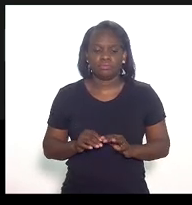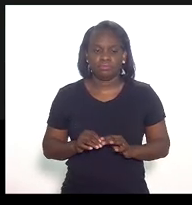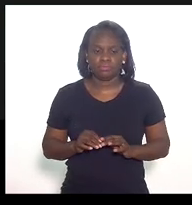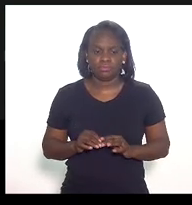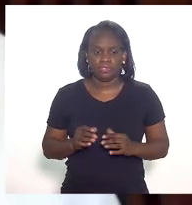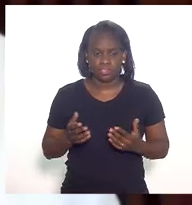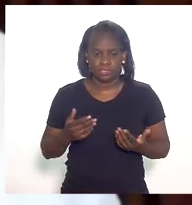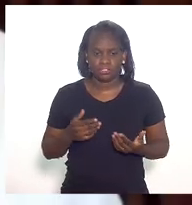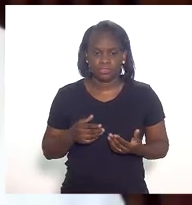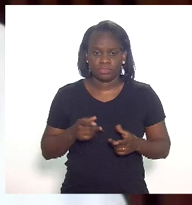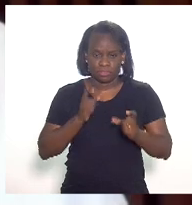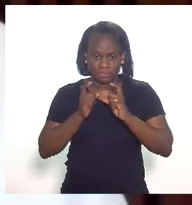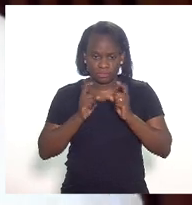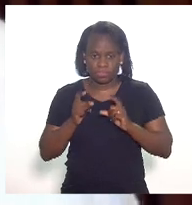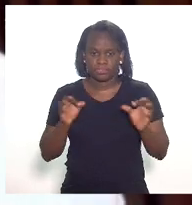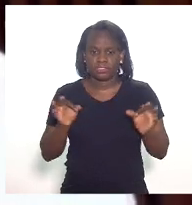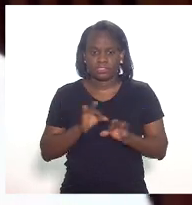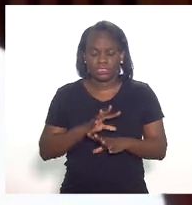Eu vou encerrar a discussão.